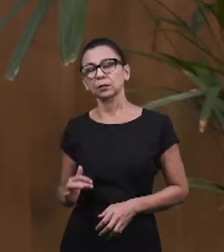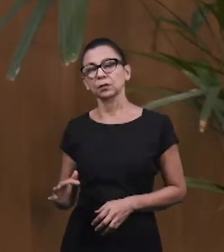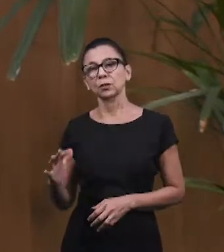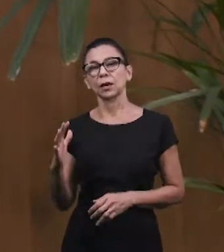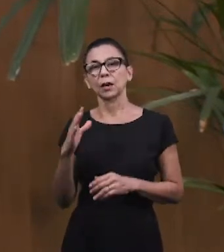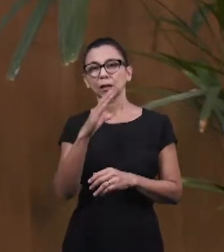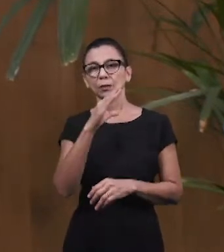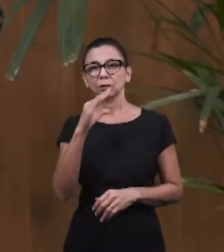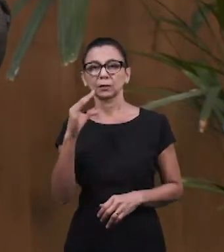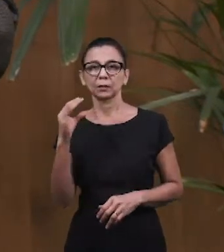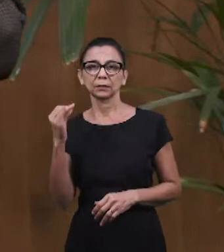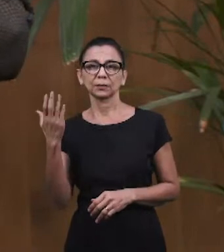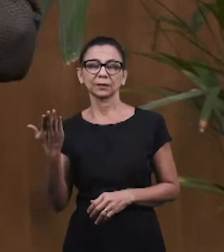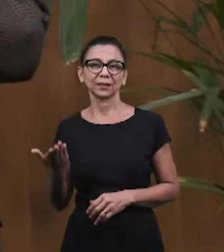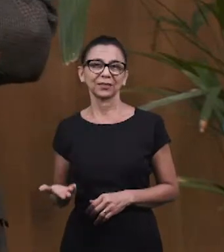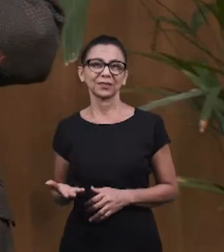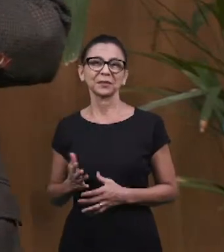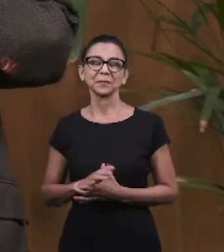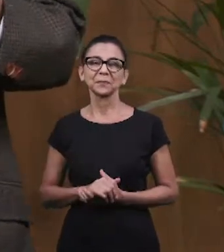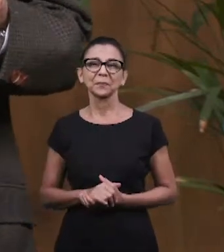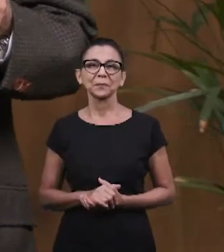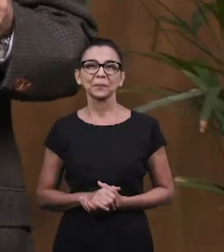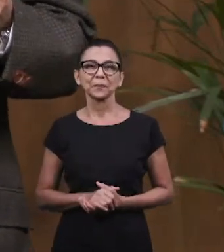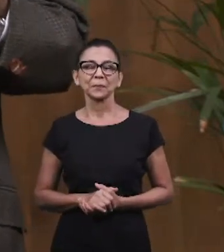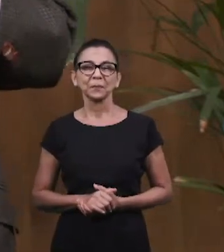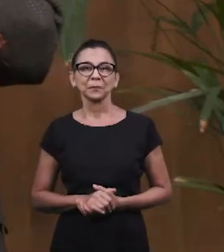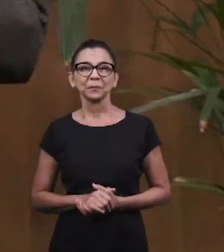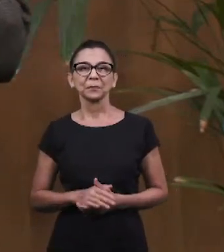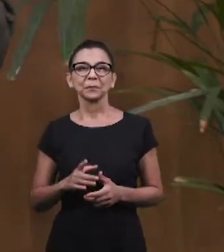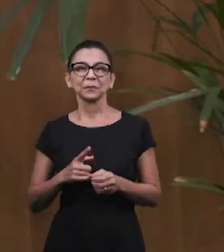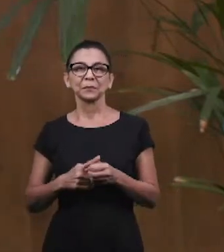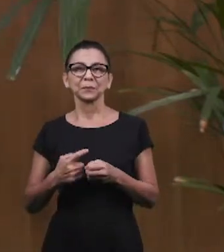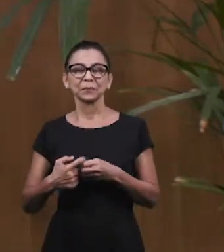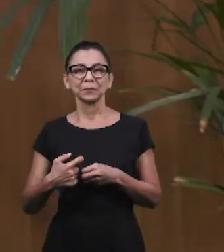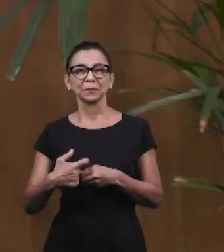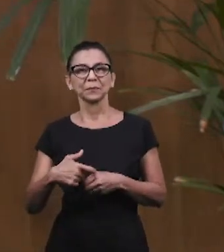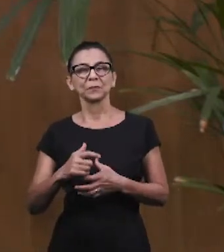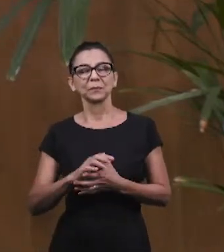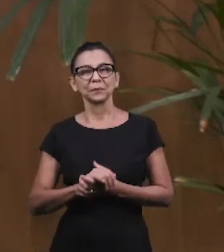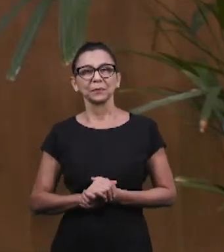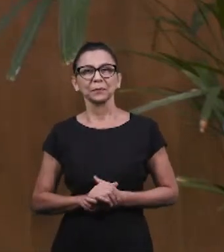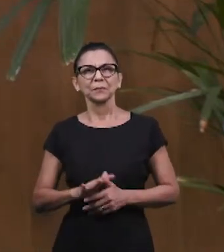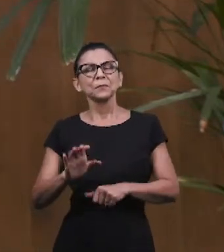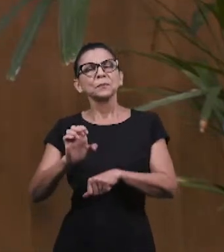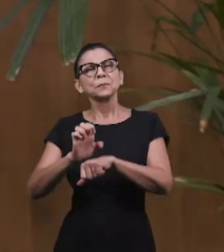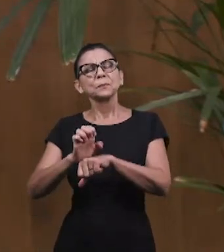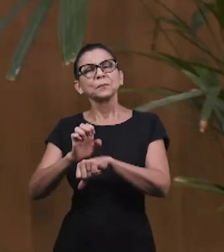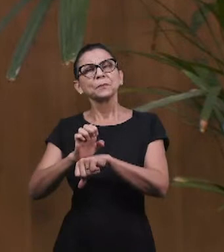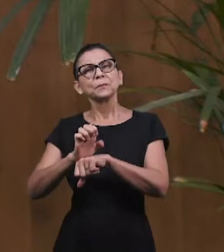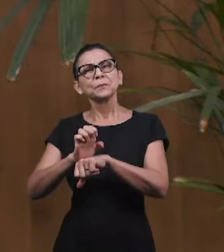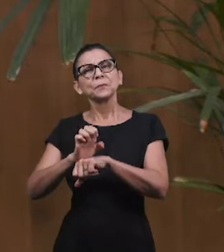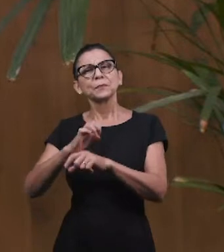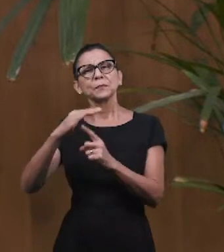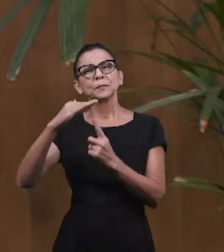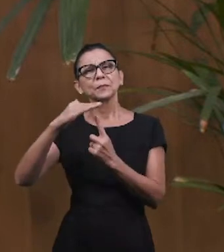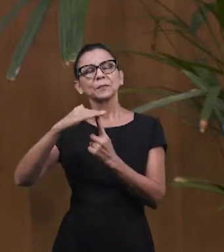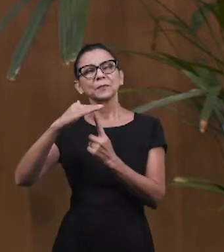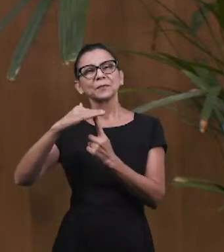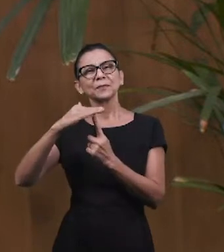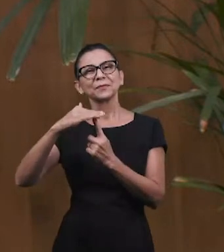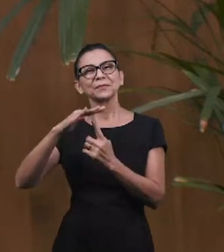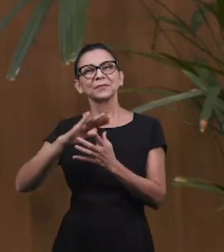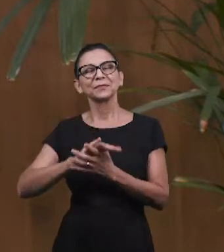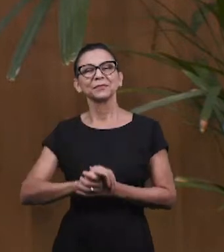São as nossas crianças, intermediários e adolescentes lá da cidade de Piên, lá do estado do Paraná.